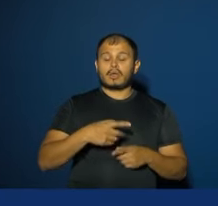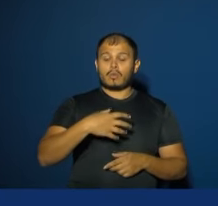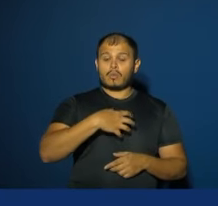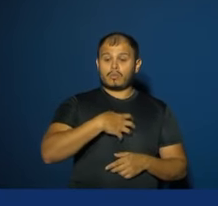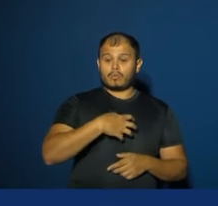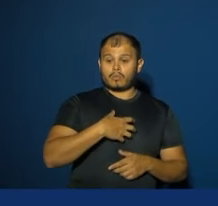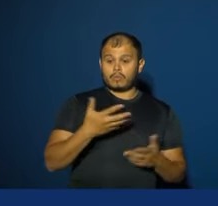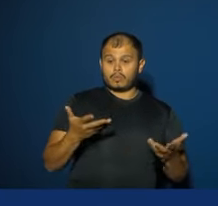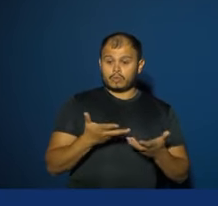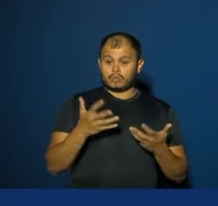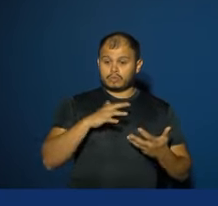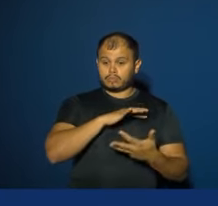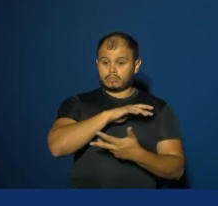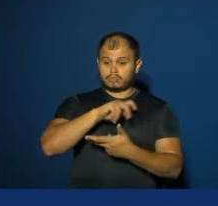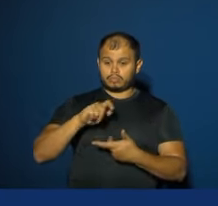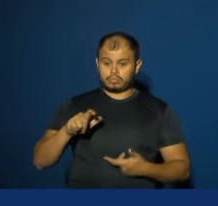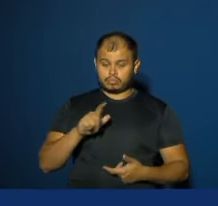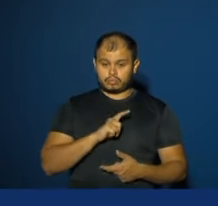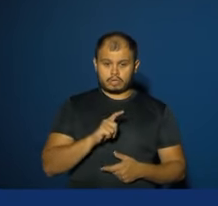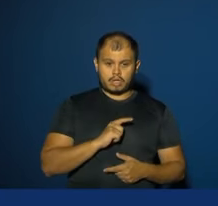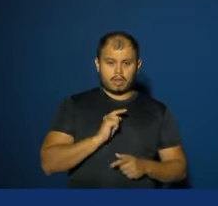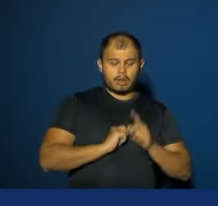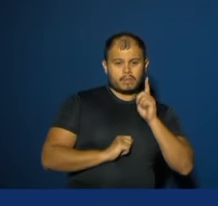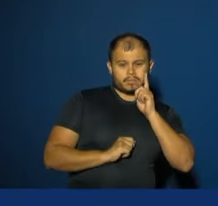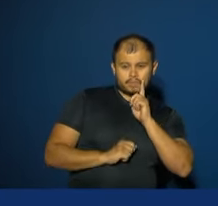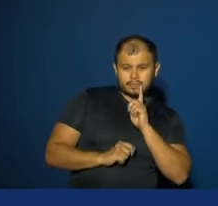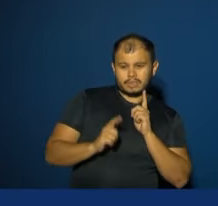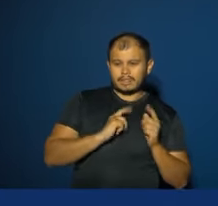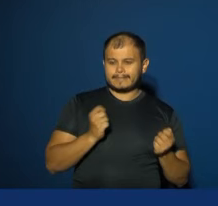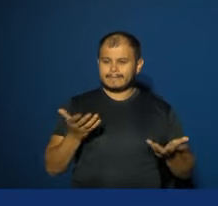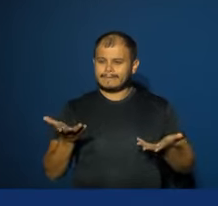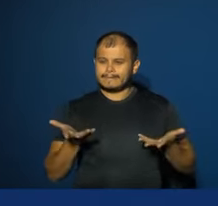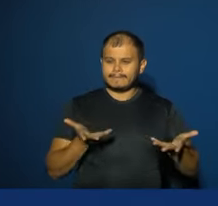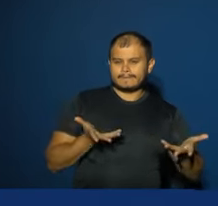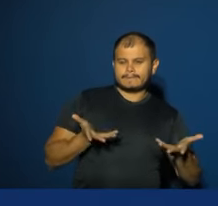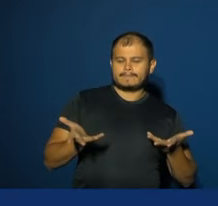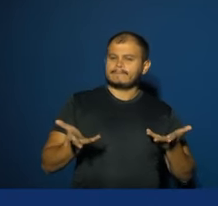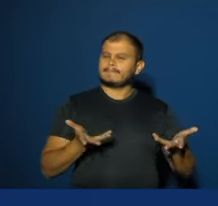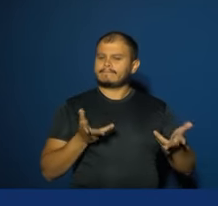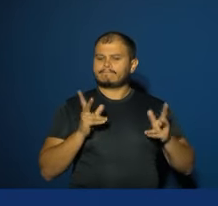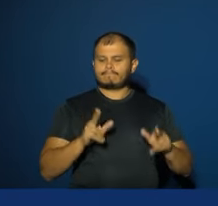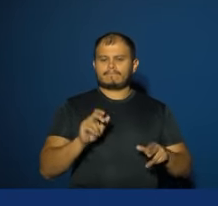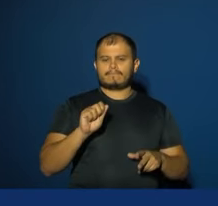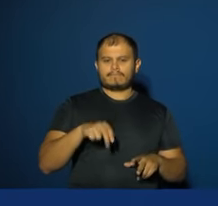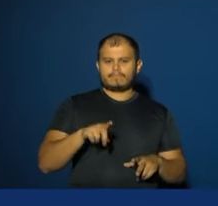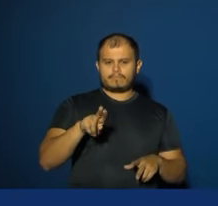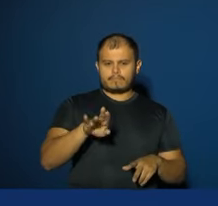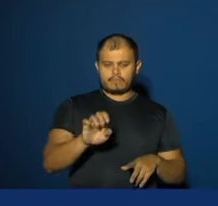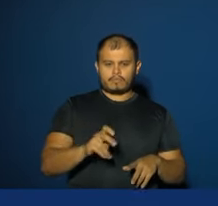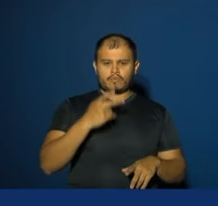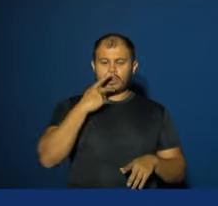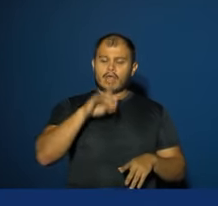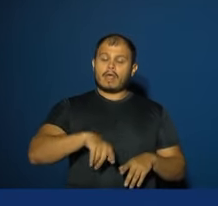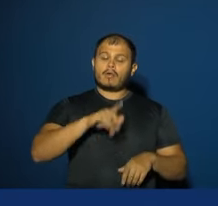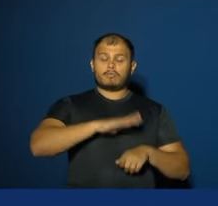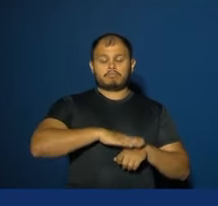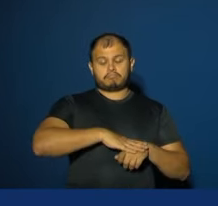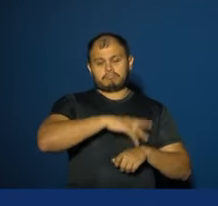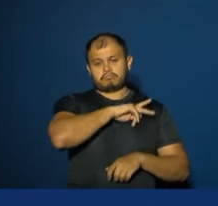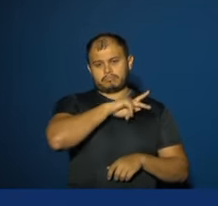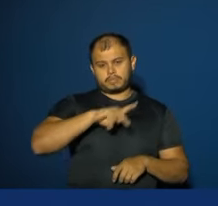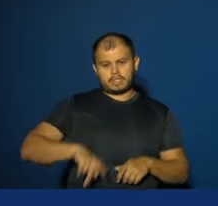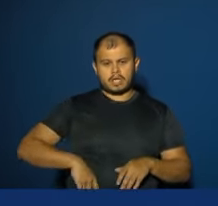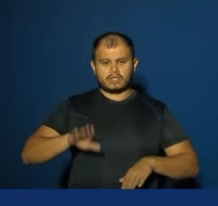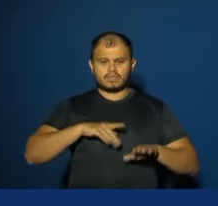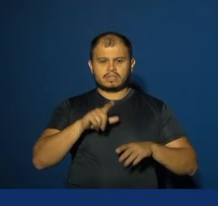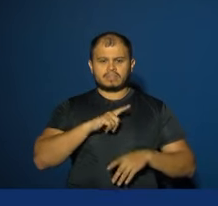Dual tem do outro lado dos Estados Unidos e e tem que haver ali um equilíbrio como o André colocou que eu acho que é o que o presidente tem feito de vez em quando